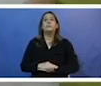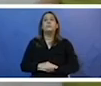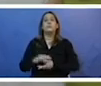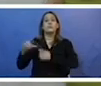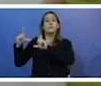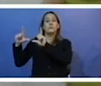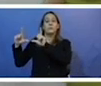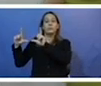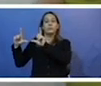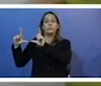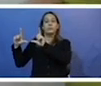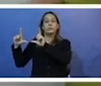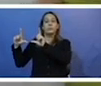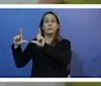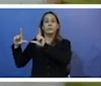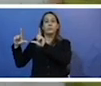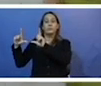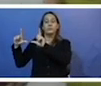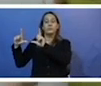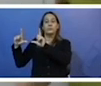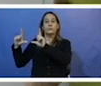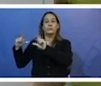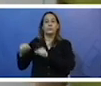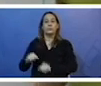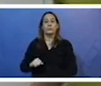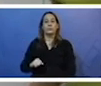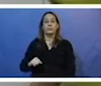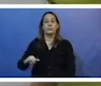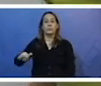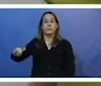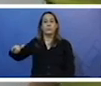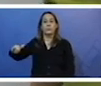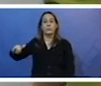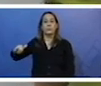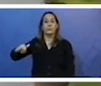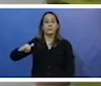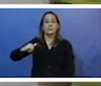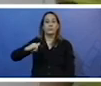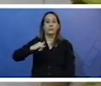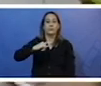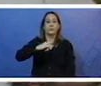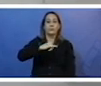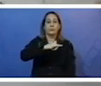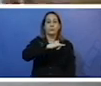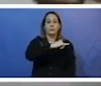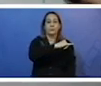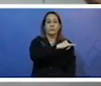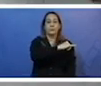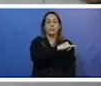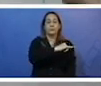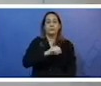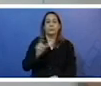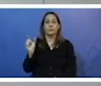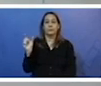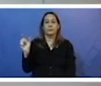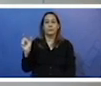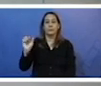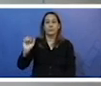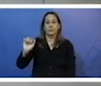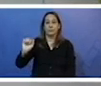ditada. Quem vai aparecer? Avião. Facinho, né? Vamos treinar a